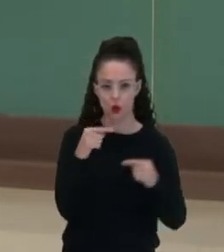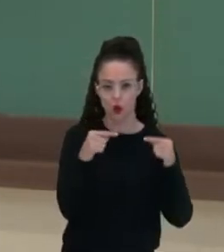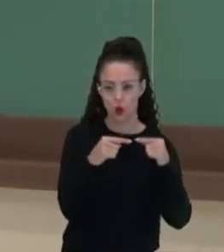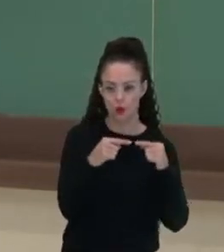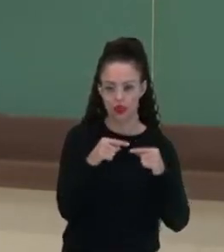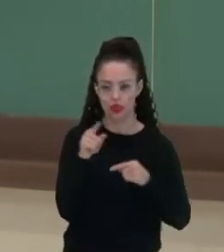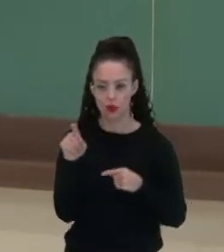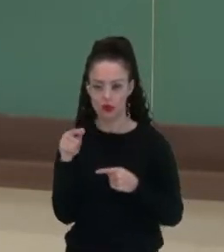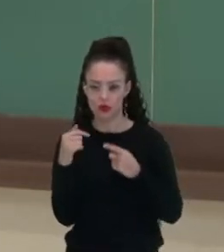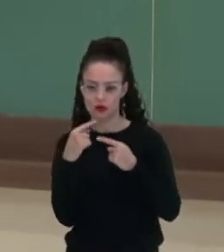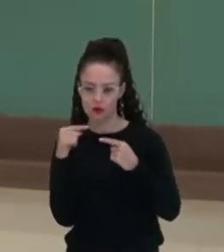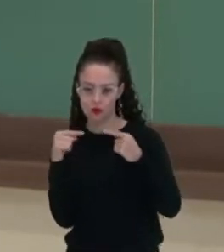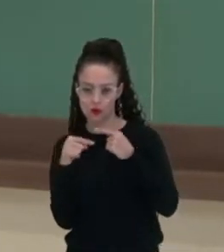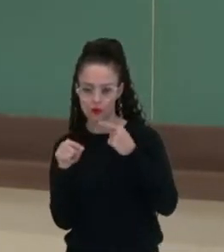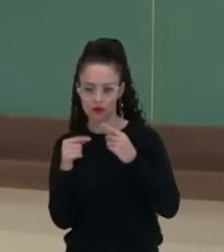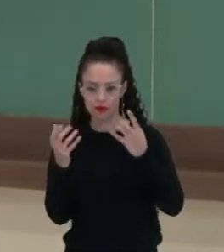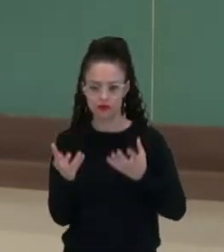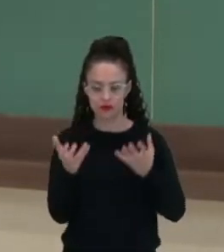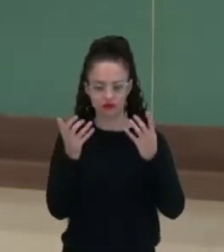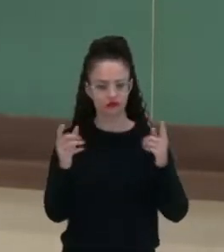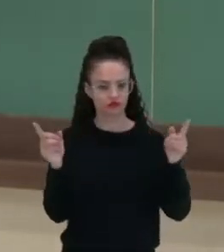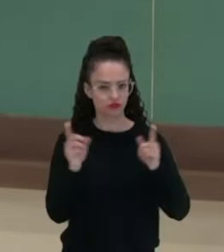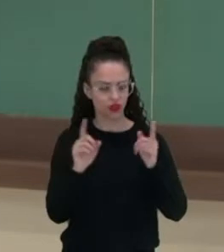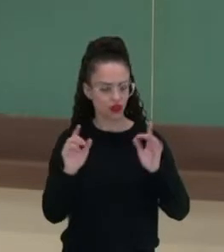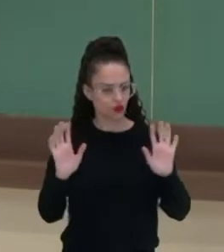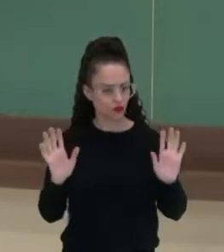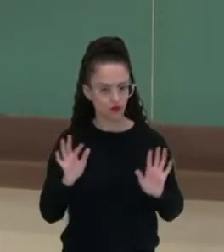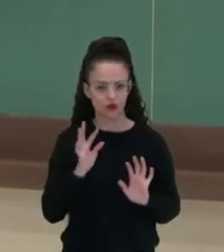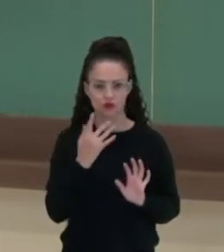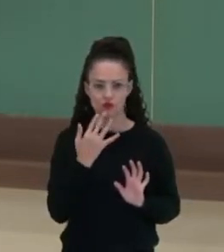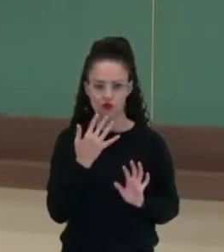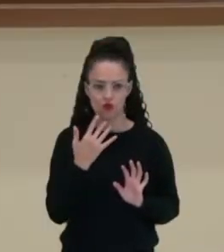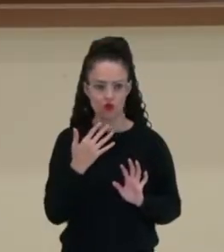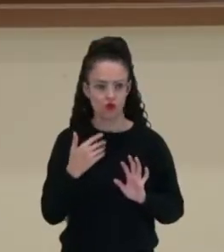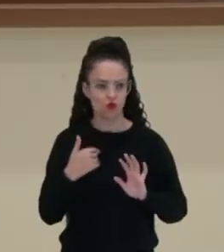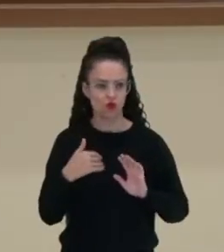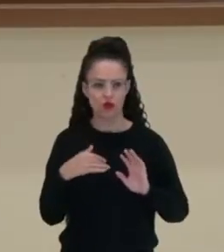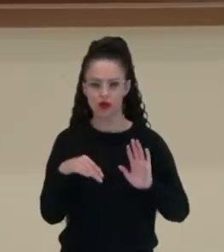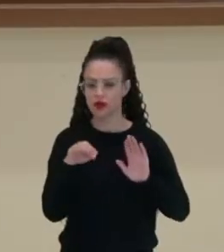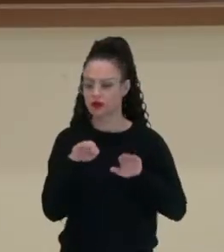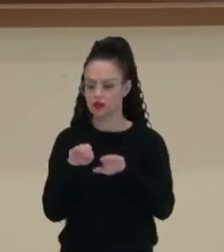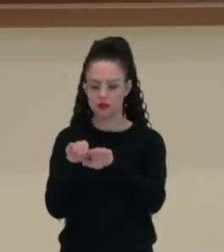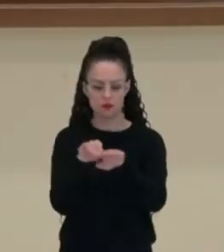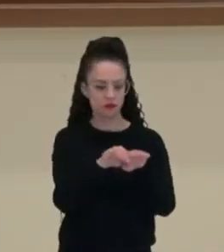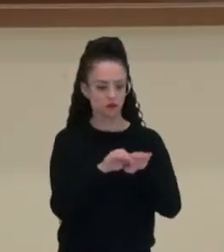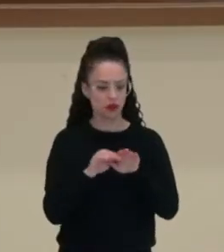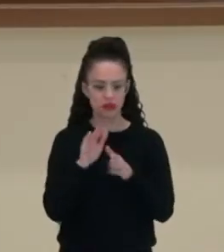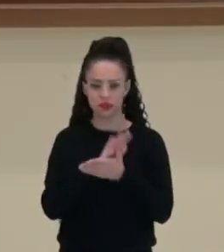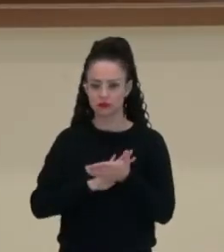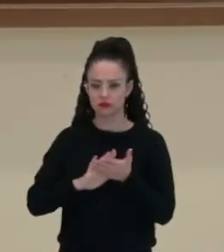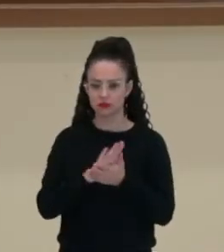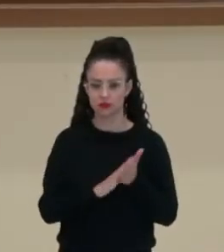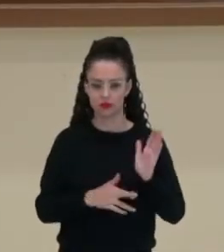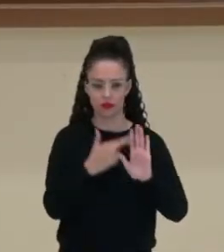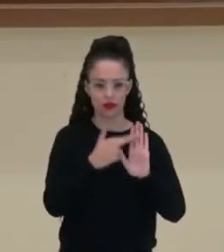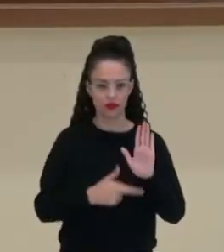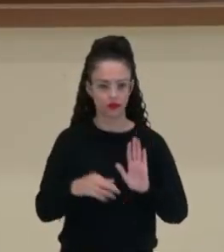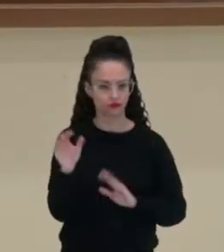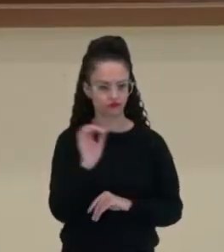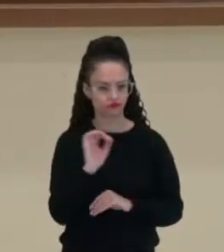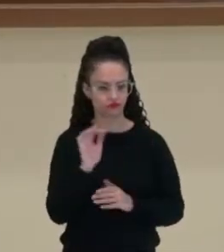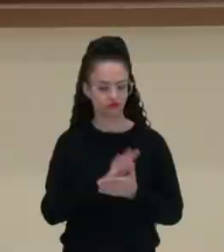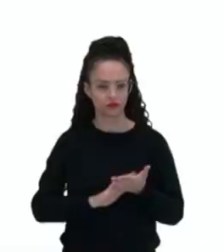com a outra, de não exagerar, enfim. Não, as cores estão fora desse padrão, né, fora de regras.